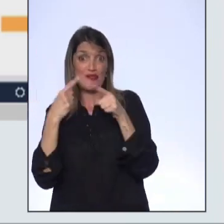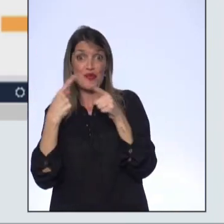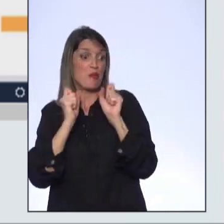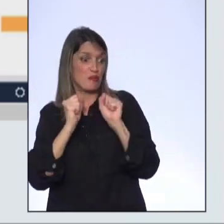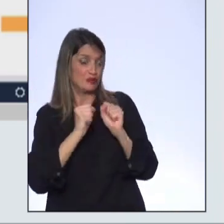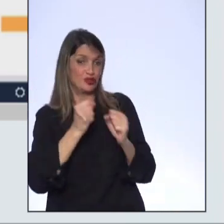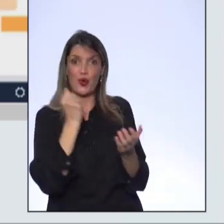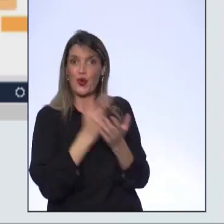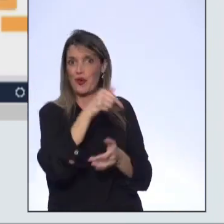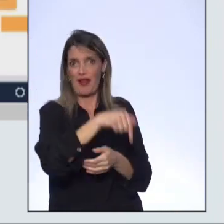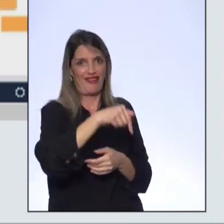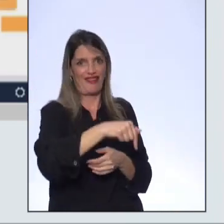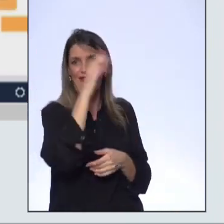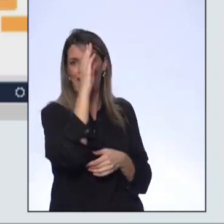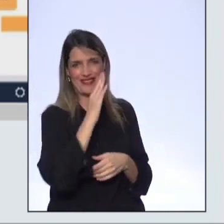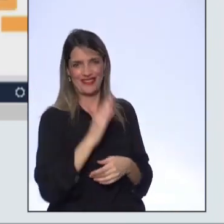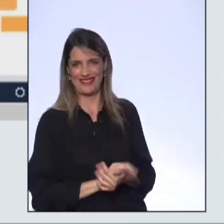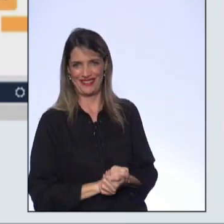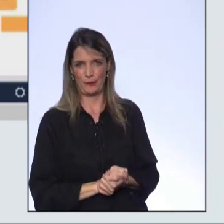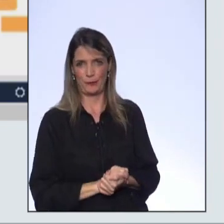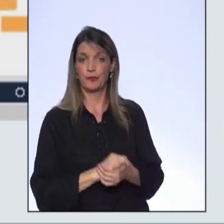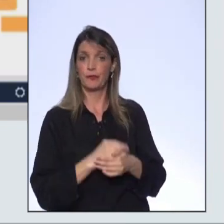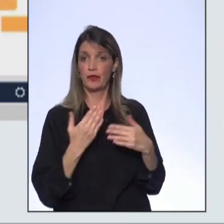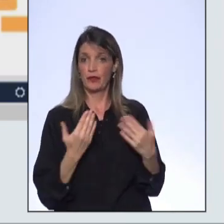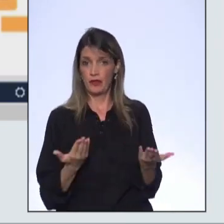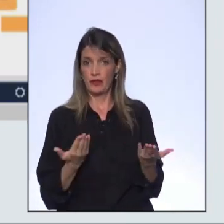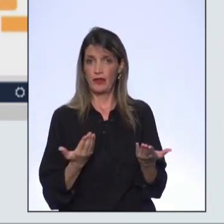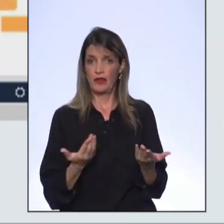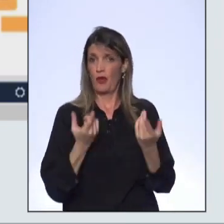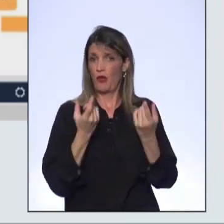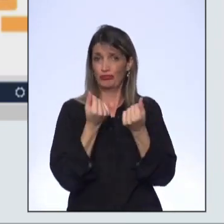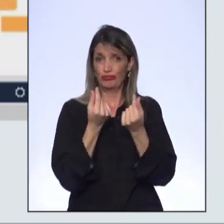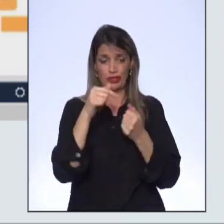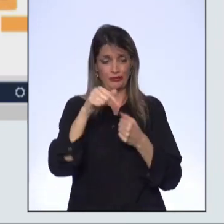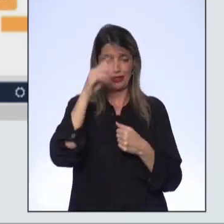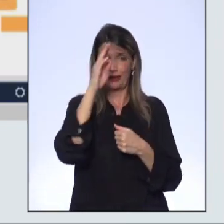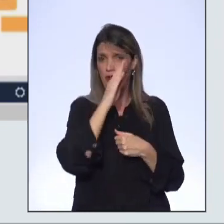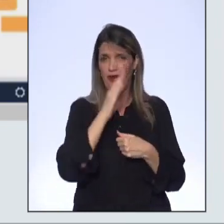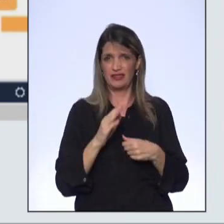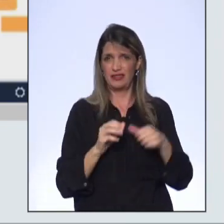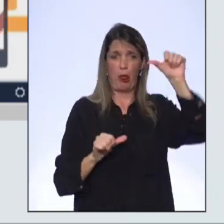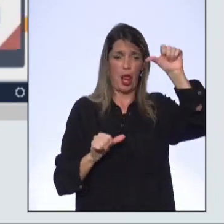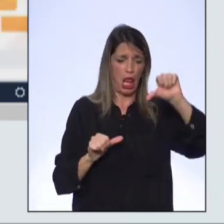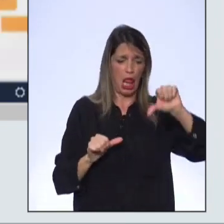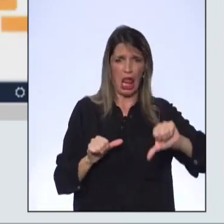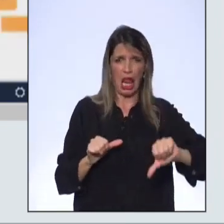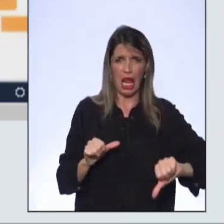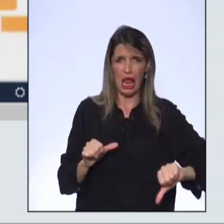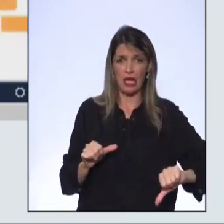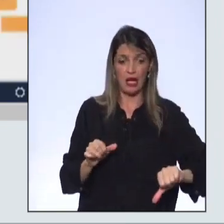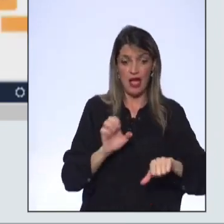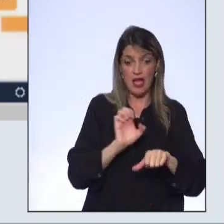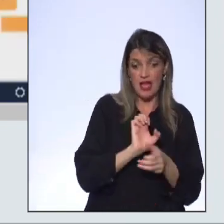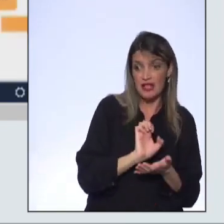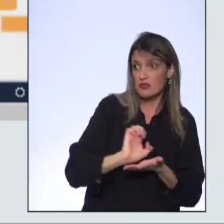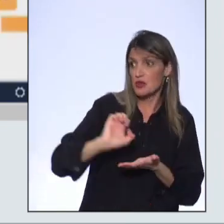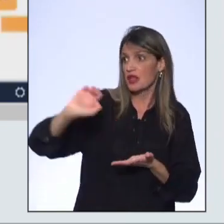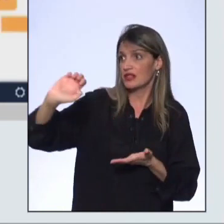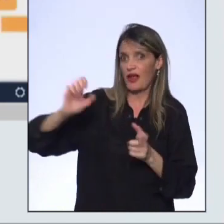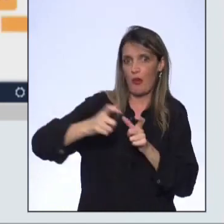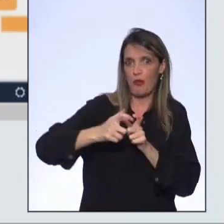Brasil. Portanto, a desvalorização da moeda nacional gerava o aumento das exportações